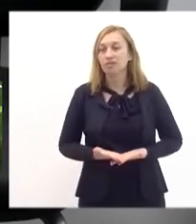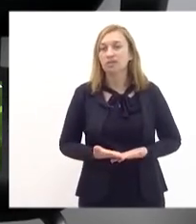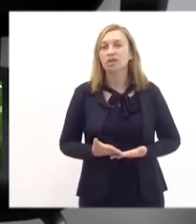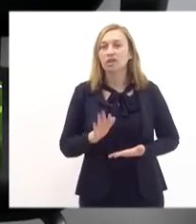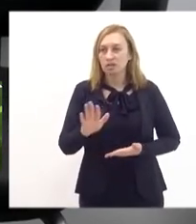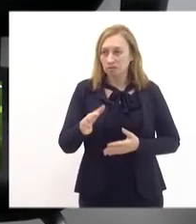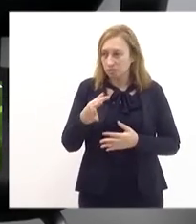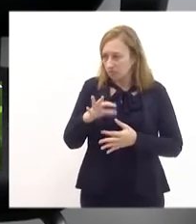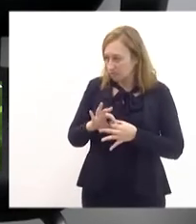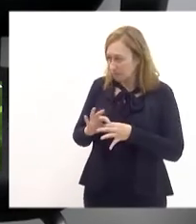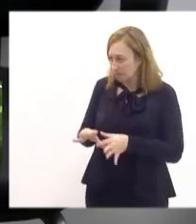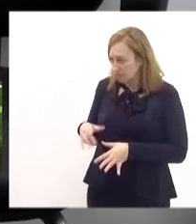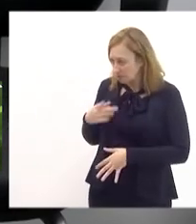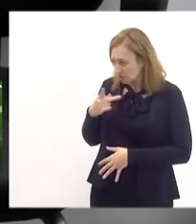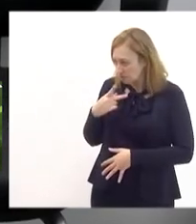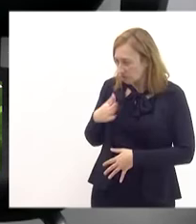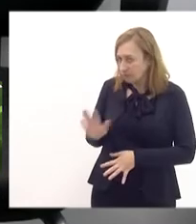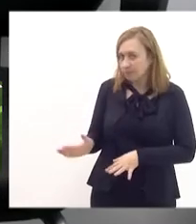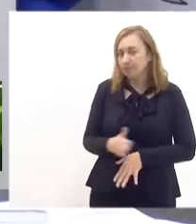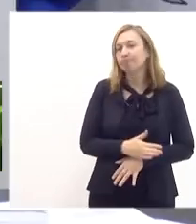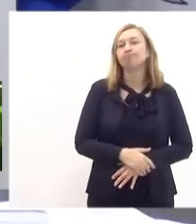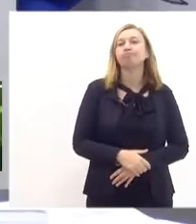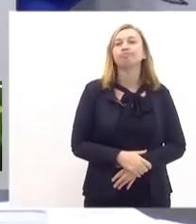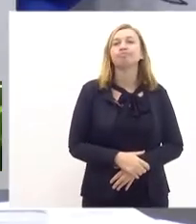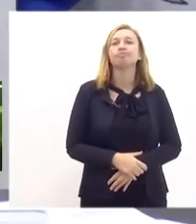me permite? Não, só.